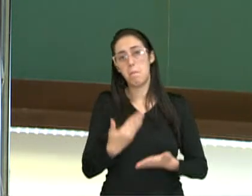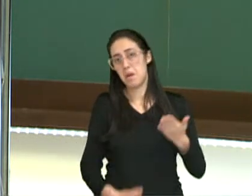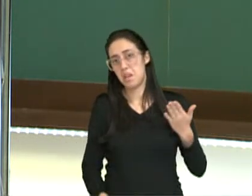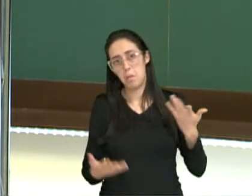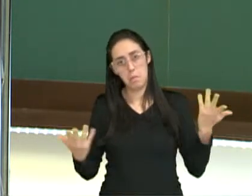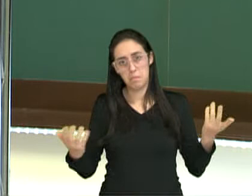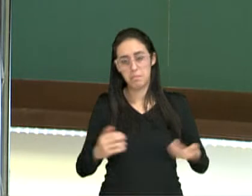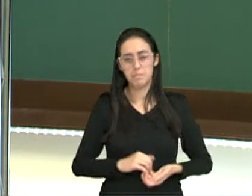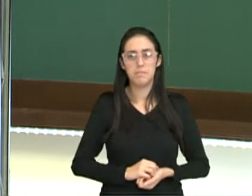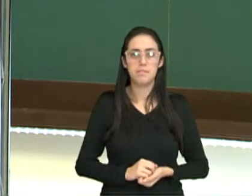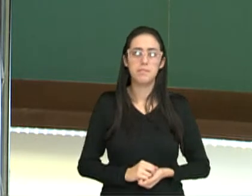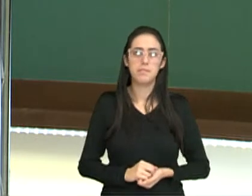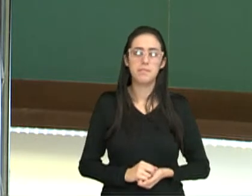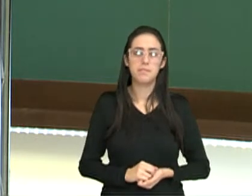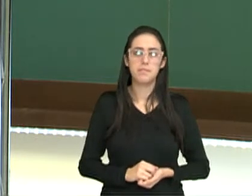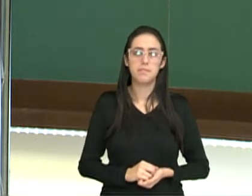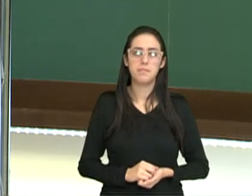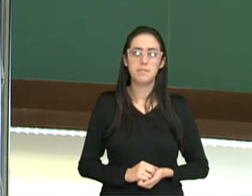elétron.